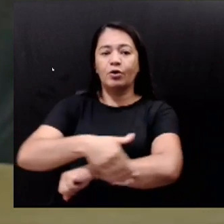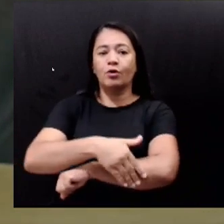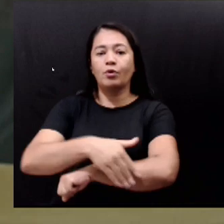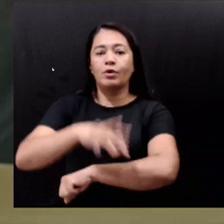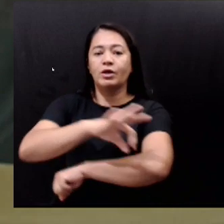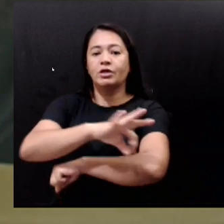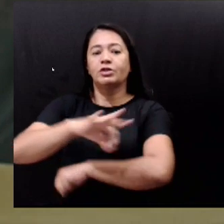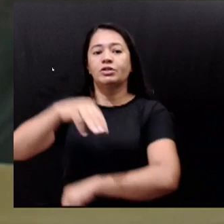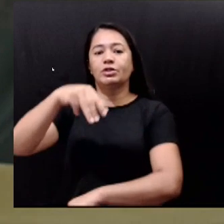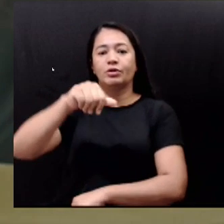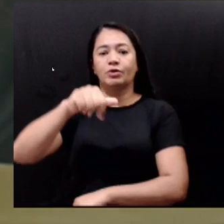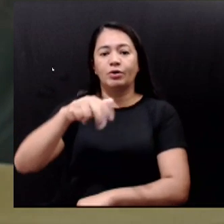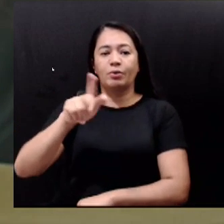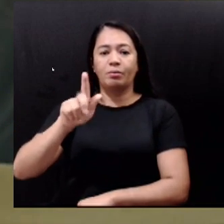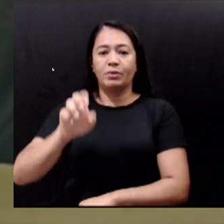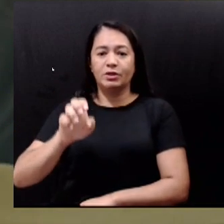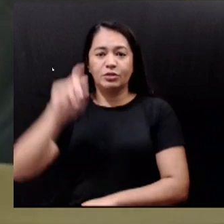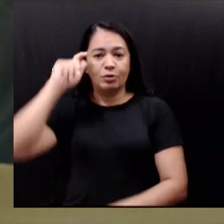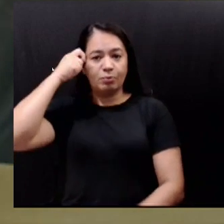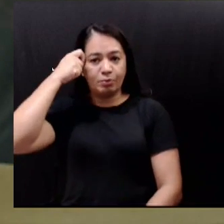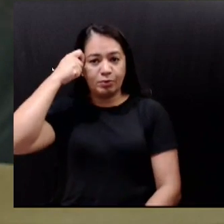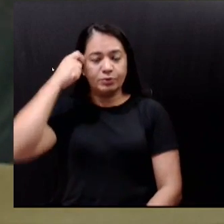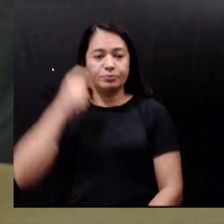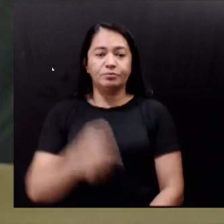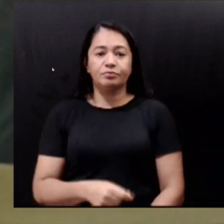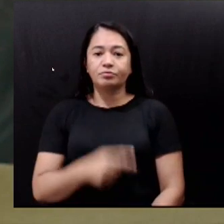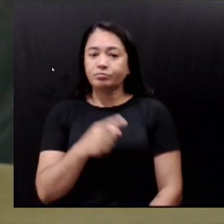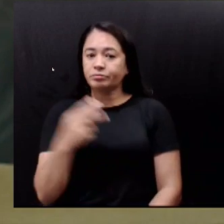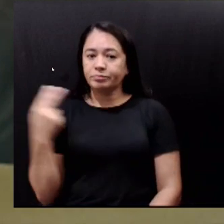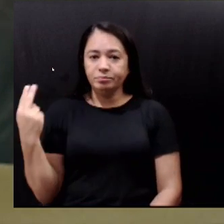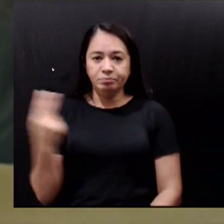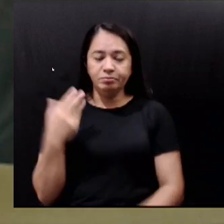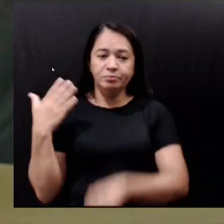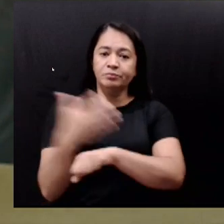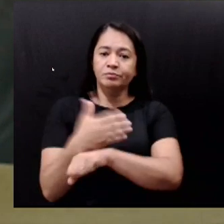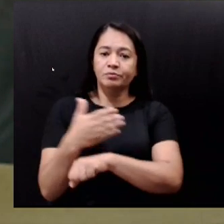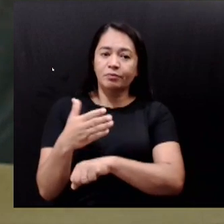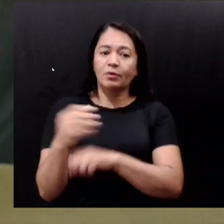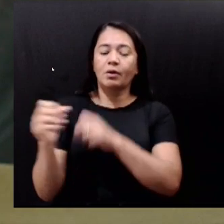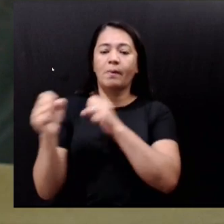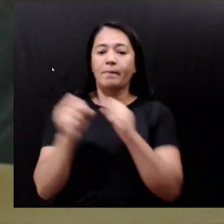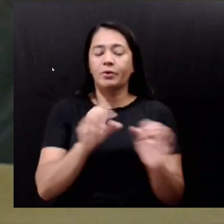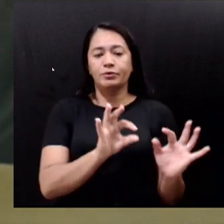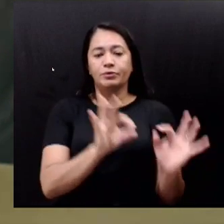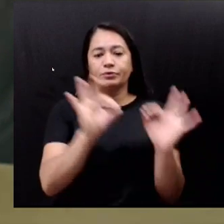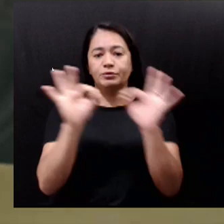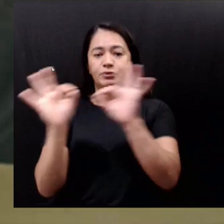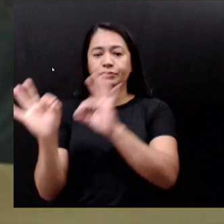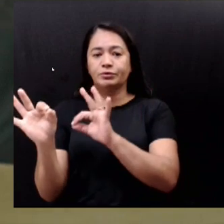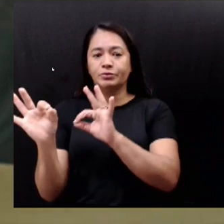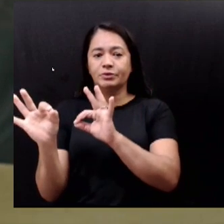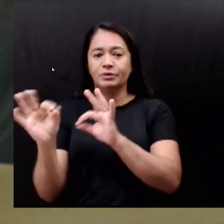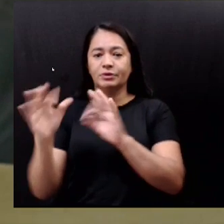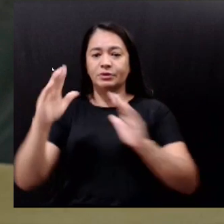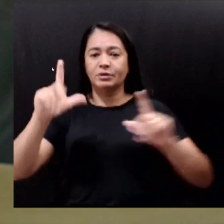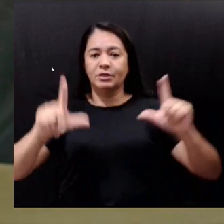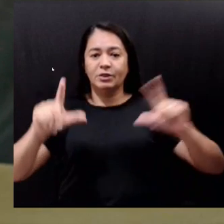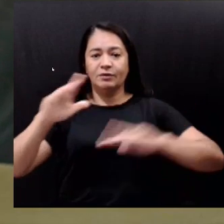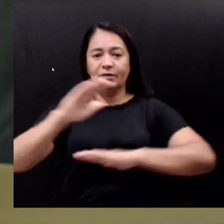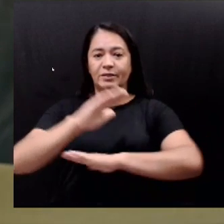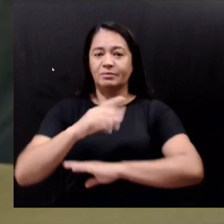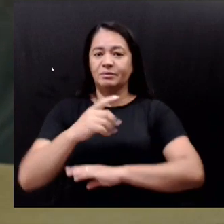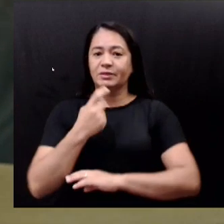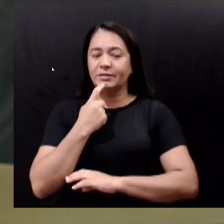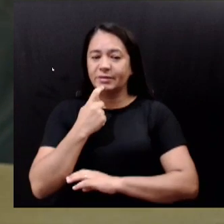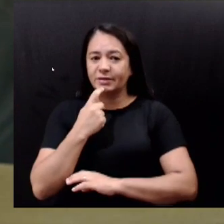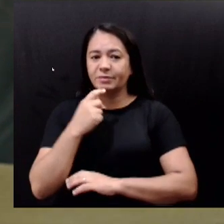Ponte Preta. Quem não puder comparecer pode assistir aqui pela TV Câmara Campinas. Estamos no canal 11.3, também no